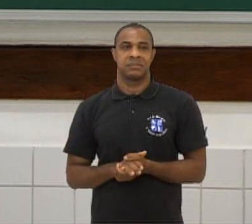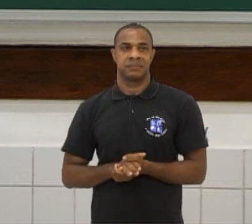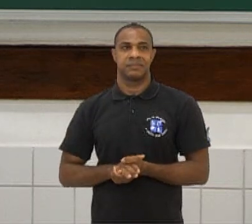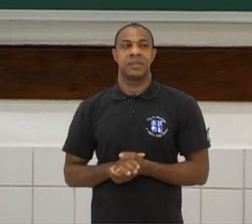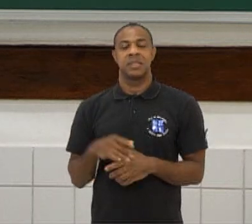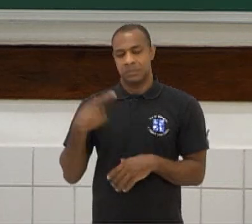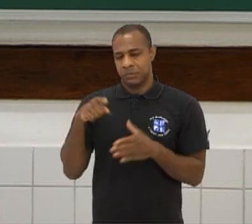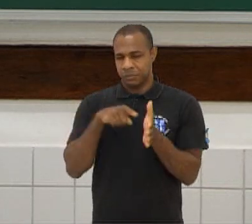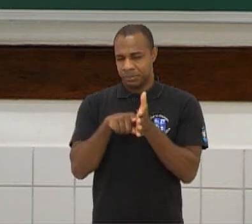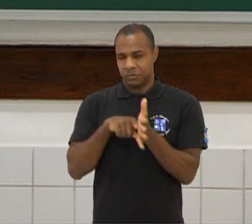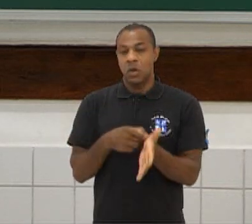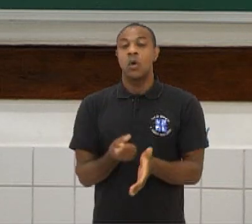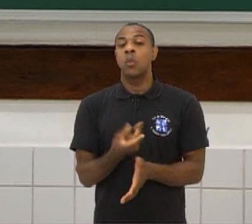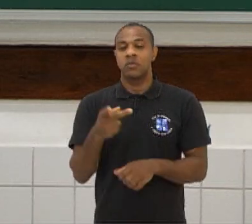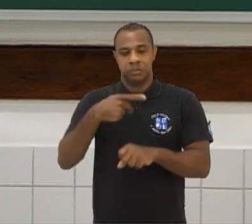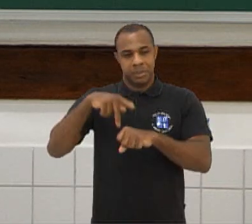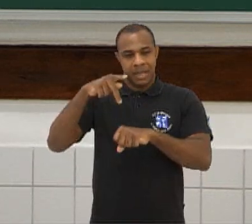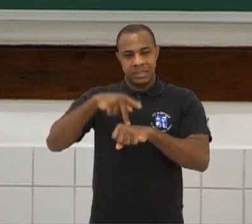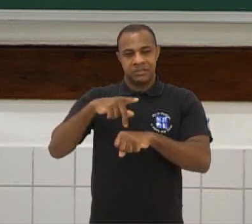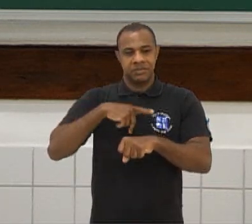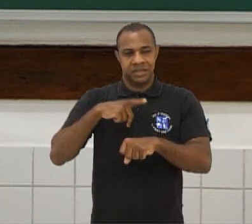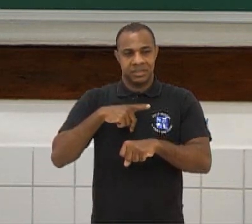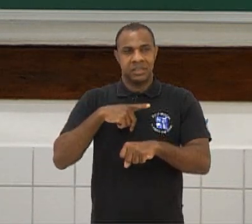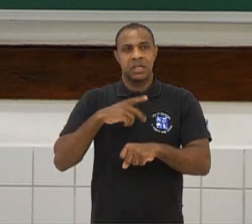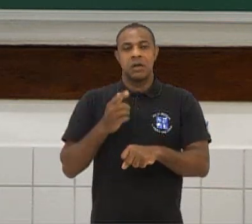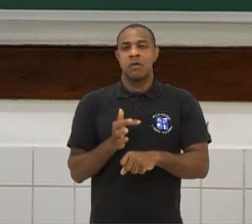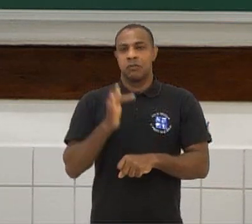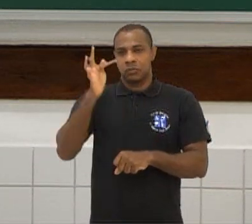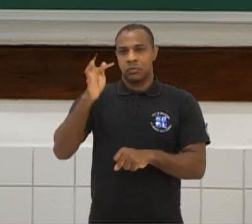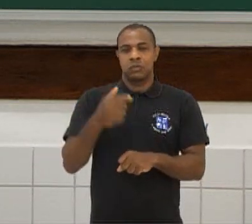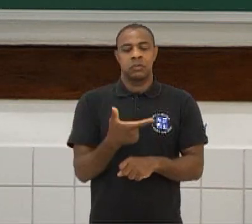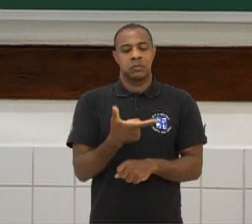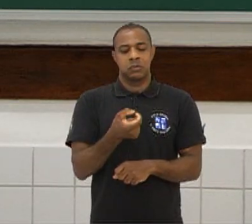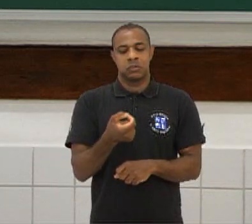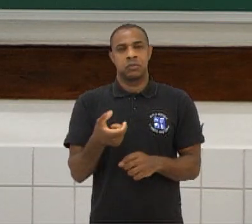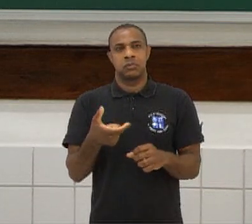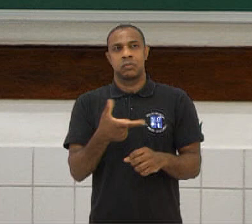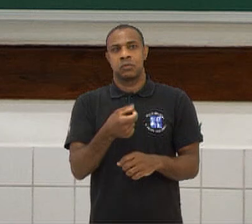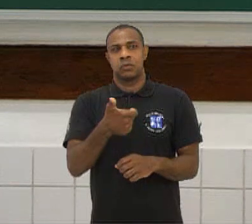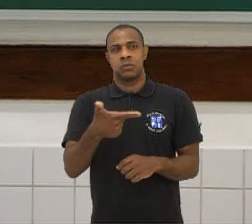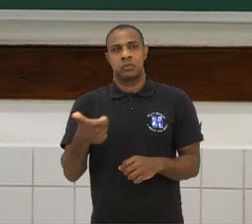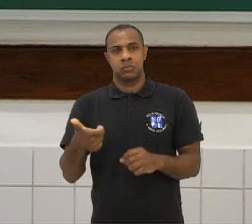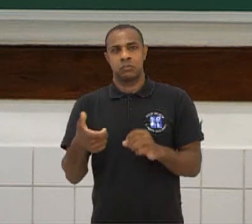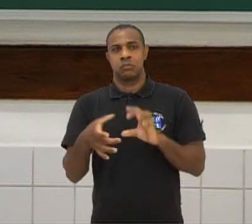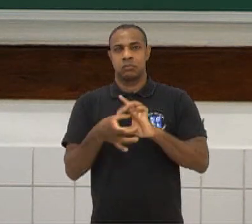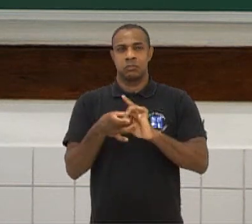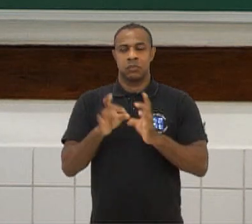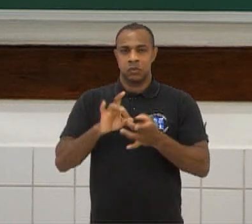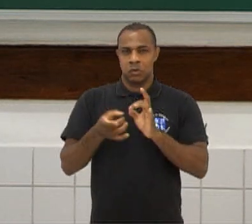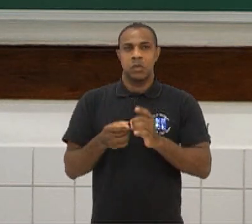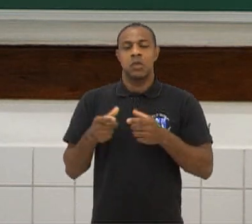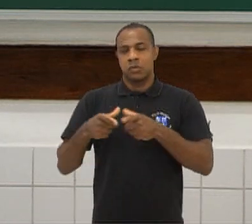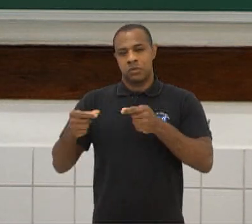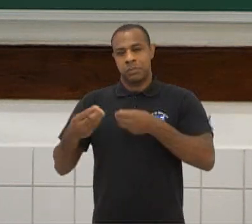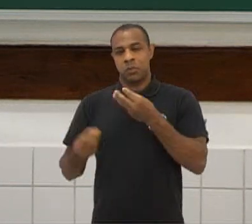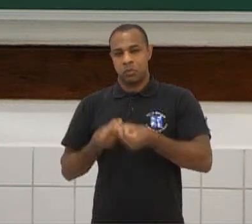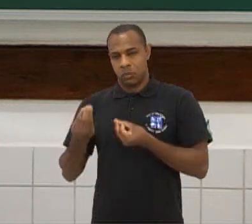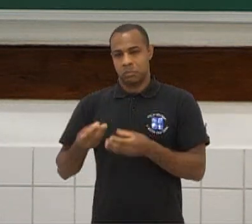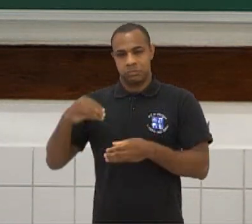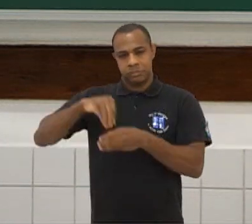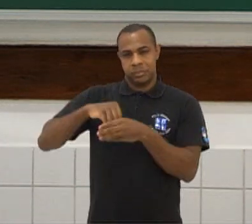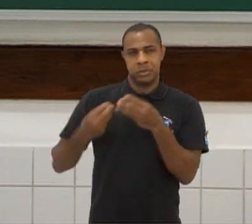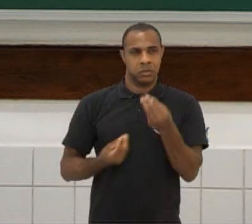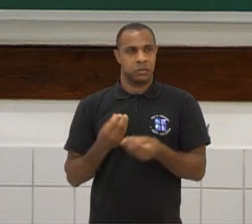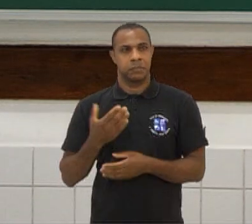uma pesquisada aí, quantos países vão participar da Olimpíada do Japão? Tem uma boa curiosidade aí, ó, para vocês que gostam de